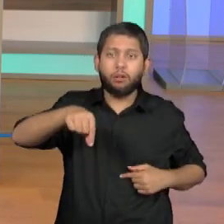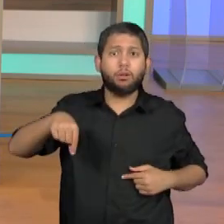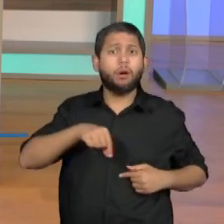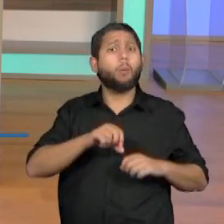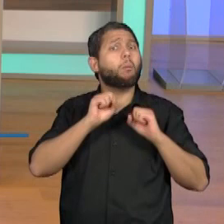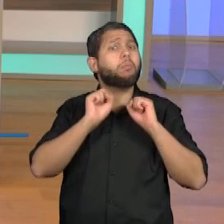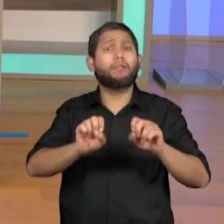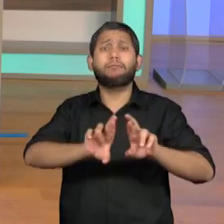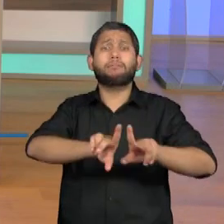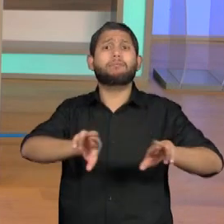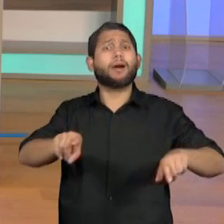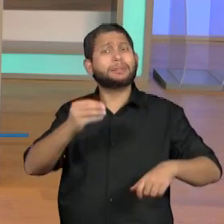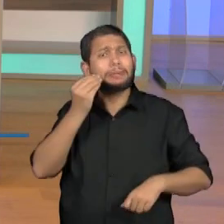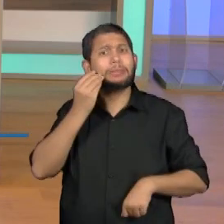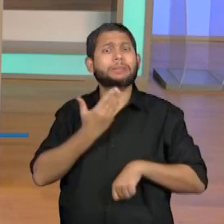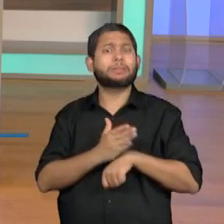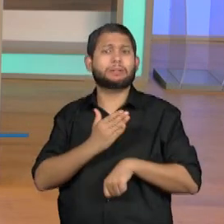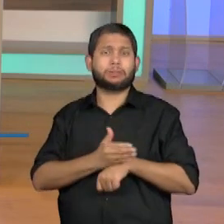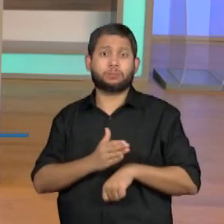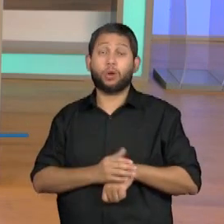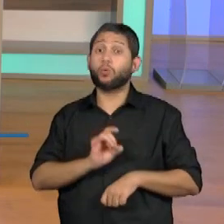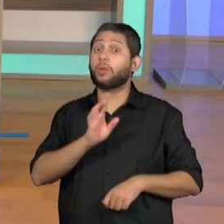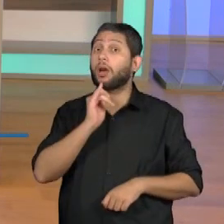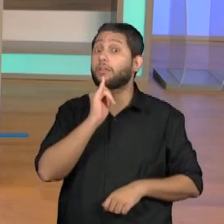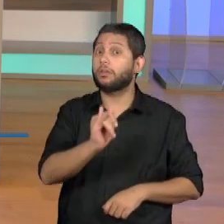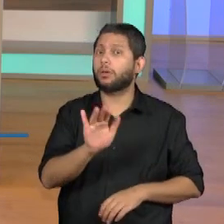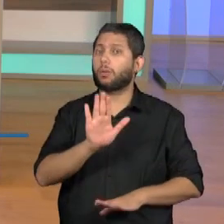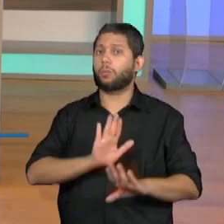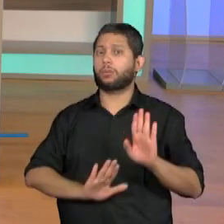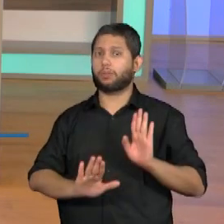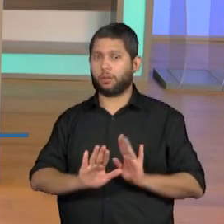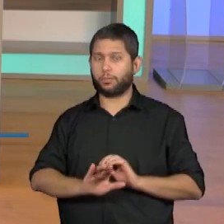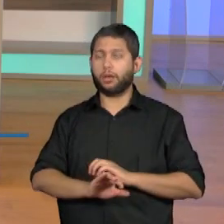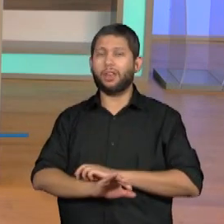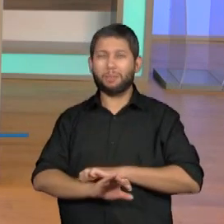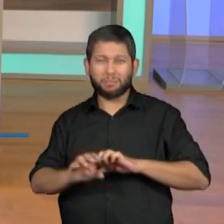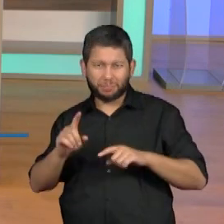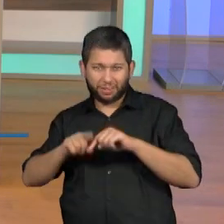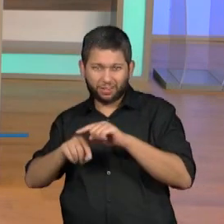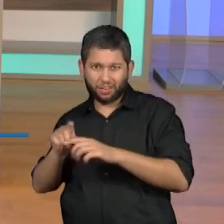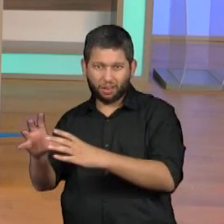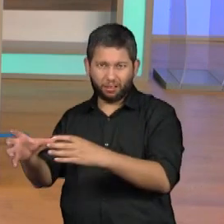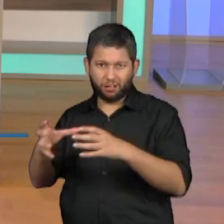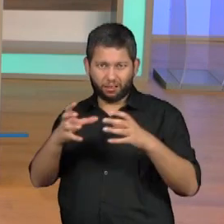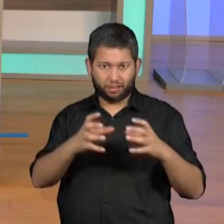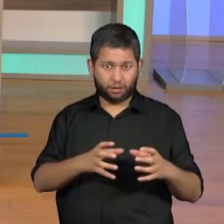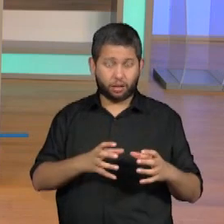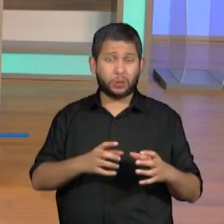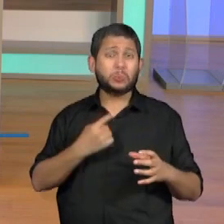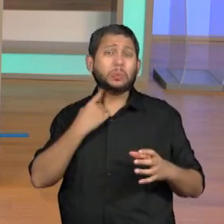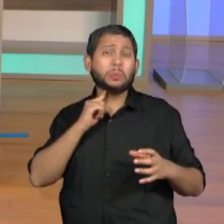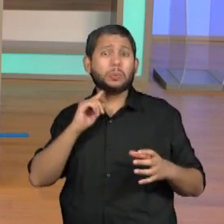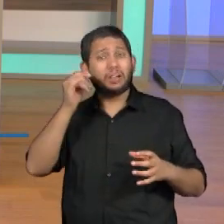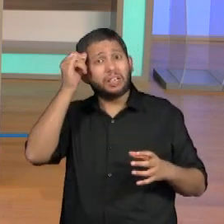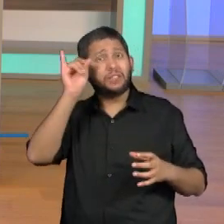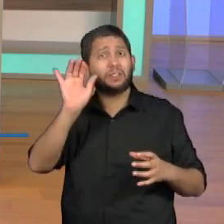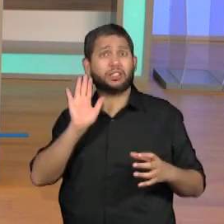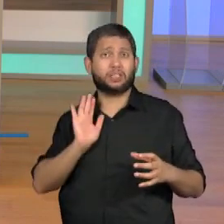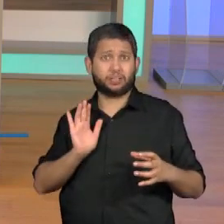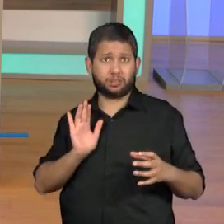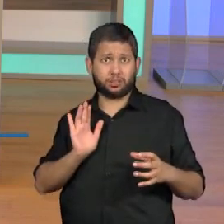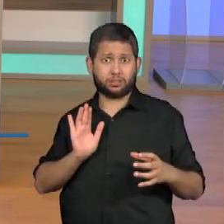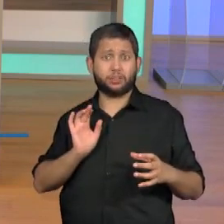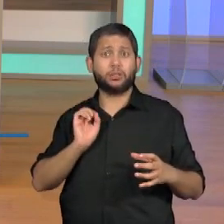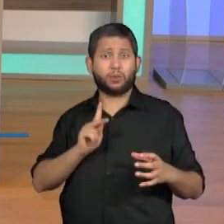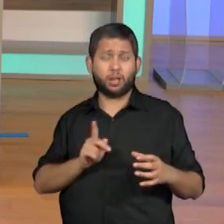você tiver aí. E aí só tomem o cuidado, que se for algum objeto que você vai utilizar depois, aqui eu trouxe